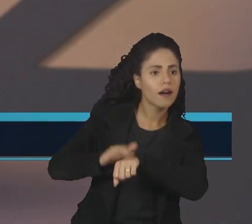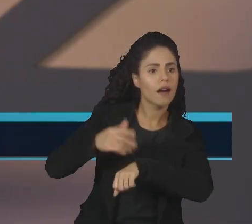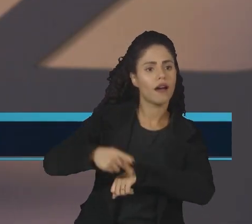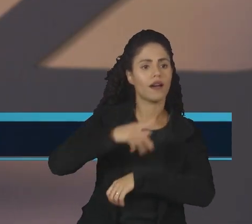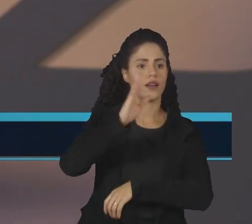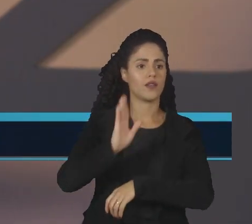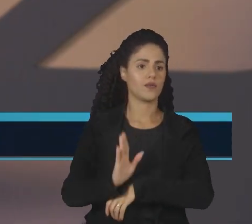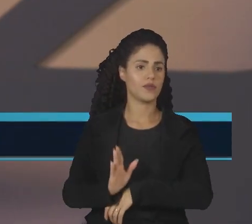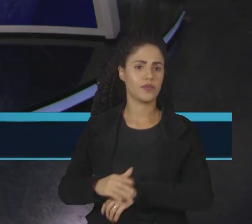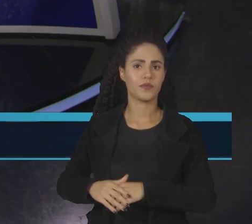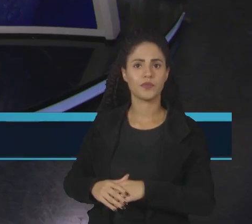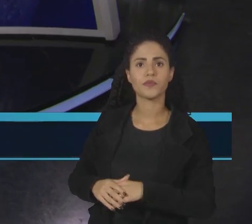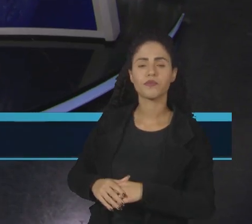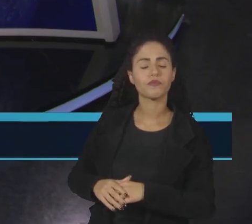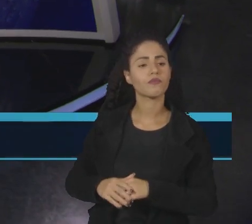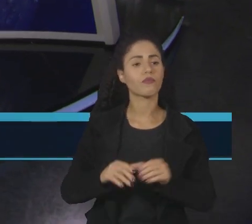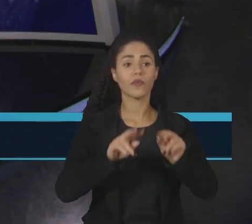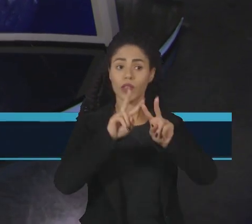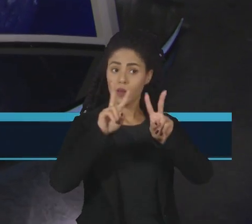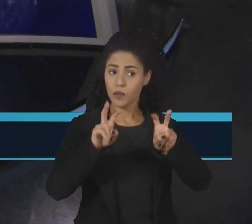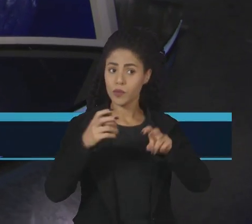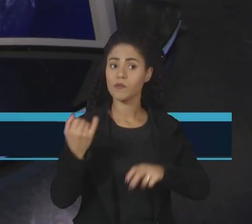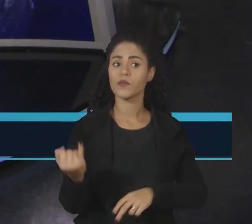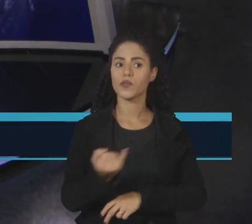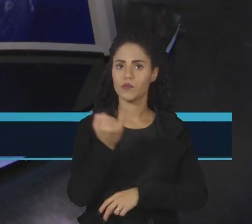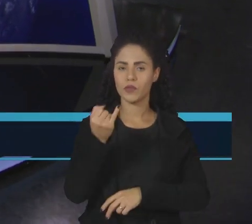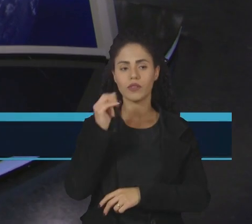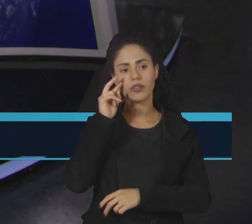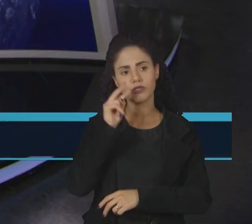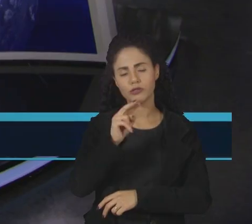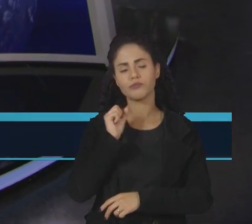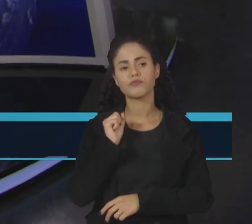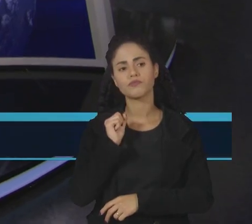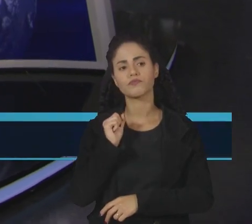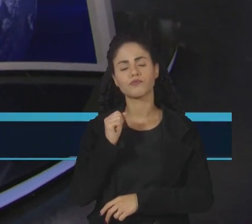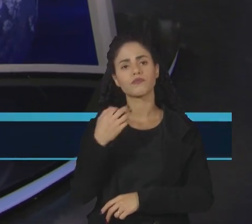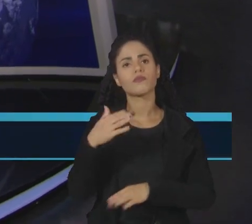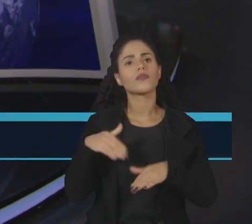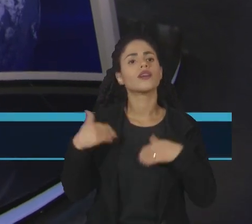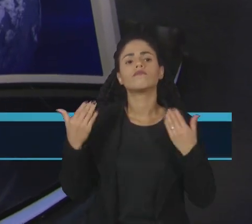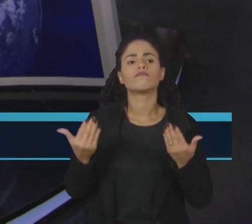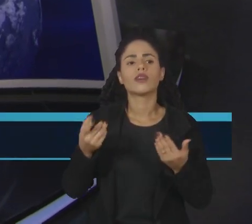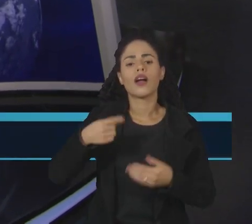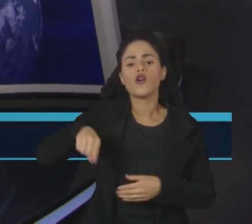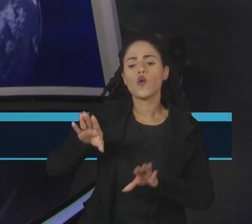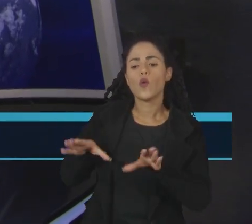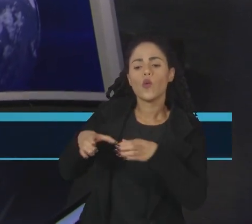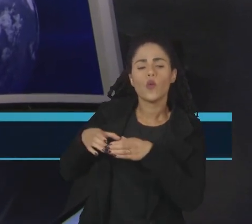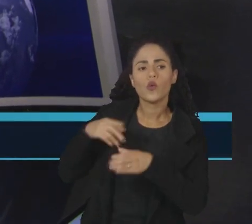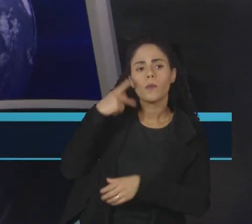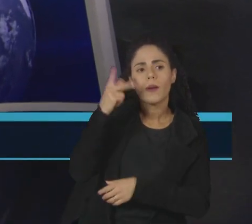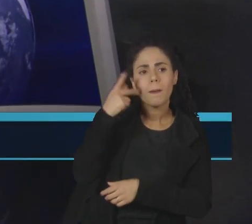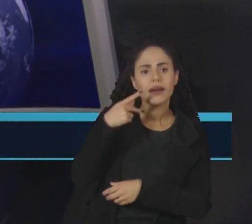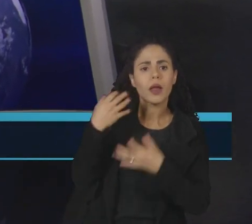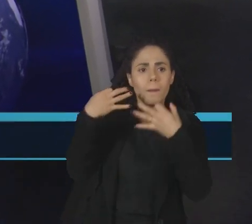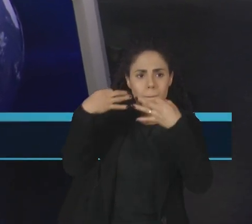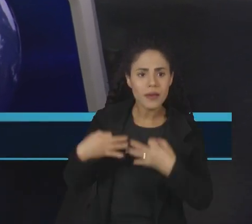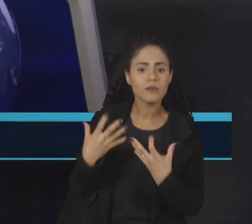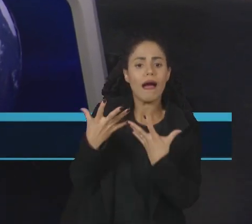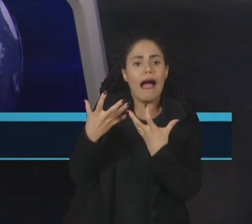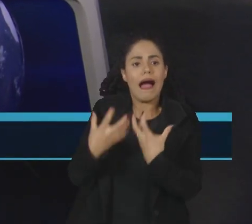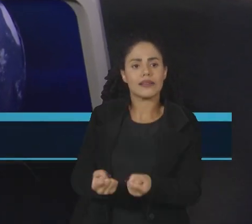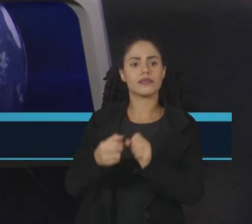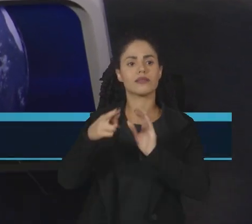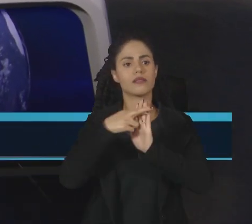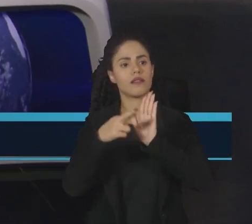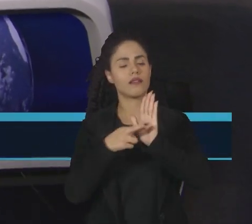país. Tem um tema que está roubando a cena aí, né, Pondé? Eu te pergunto até que ponto os parlamentares estão dispostos a abrir mão da regulamentação